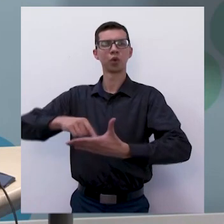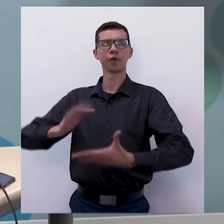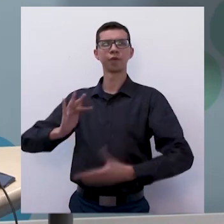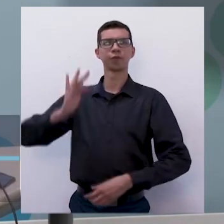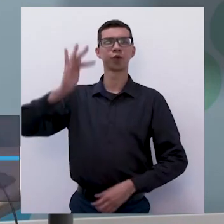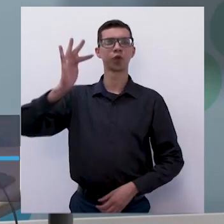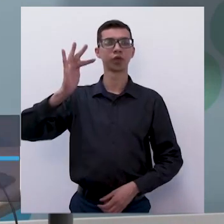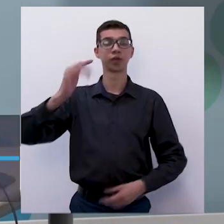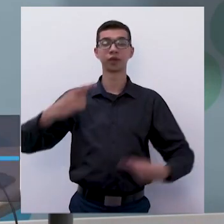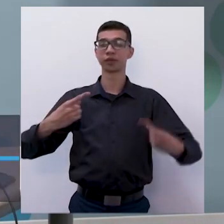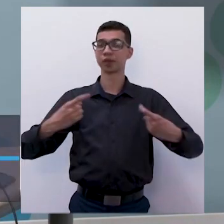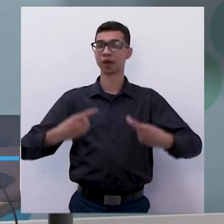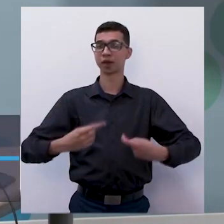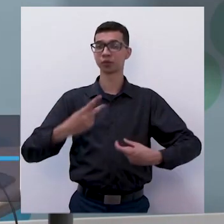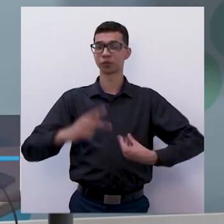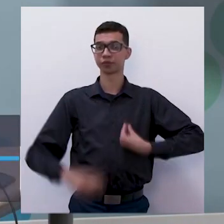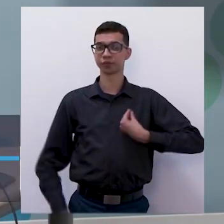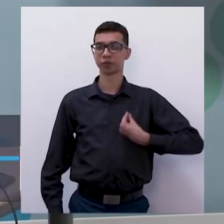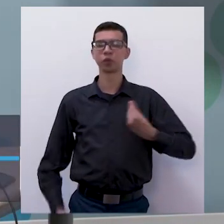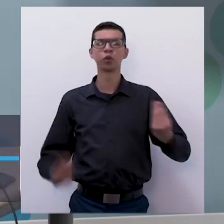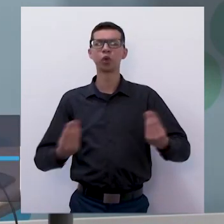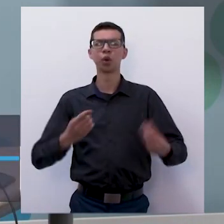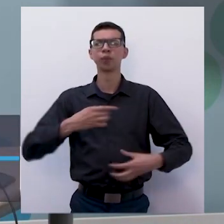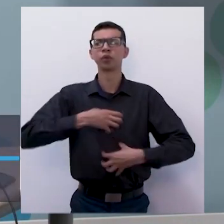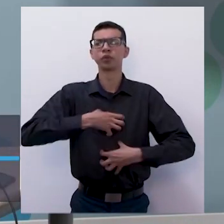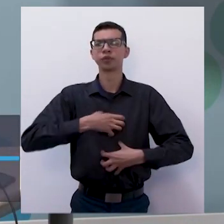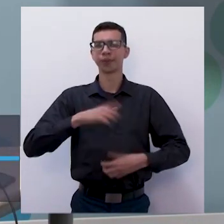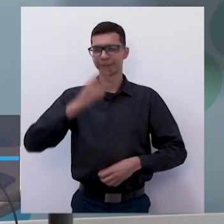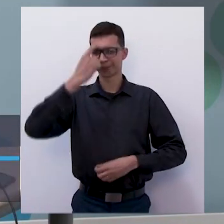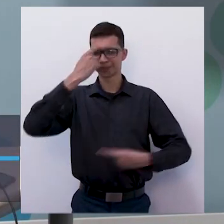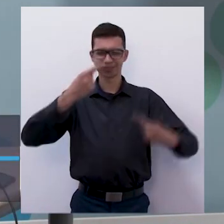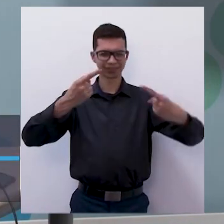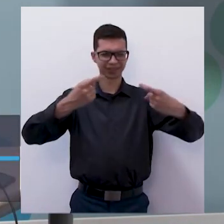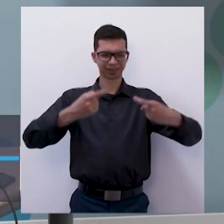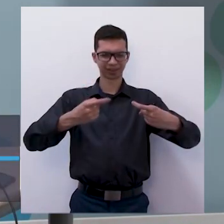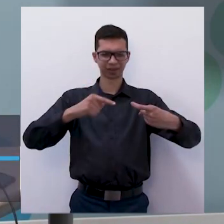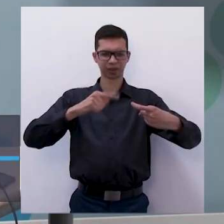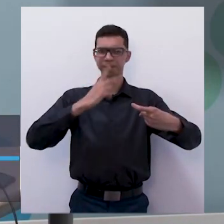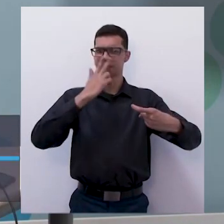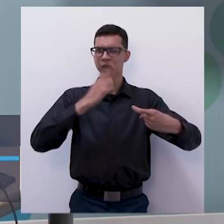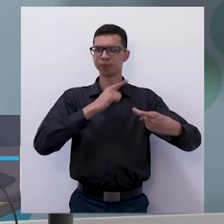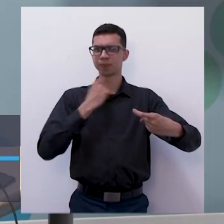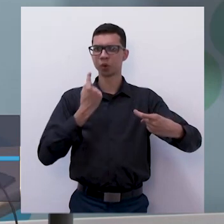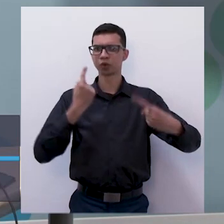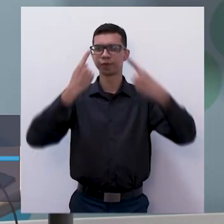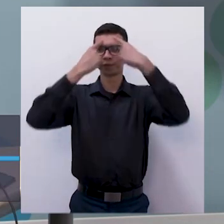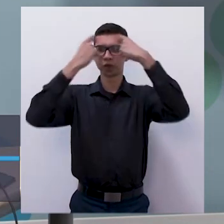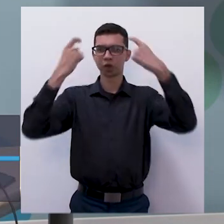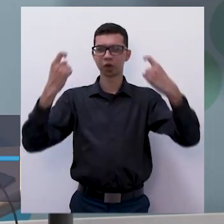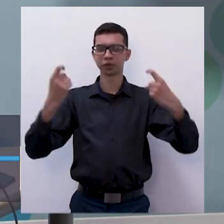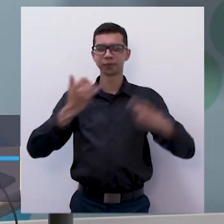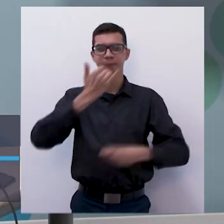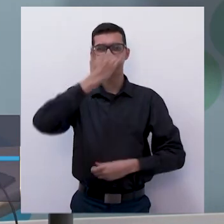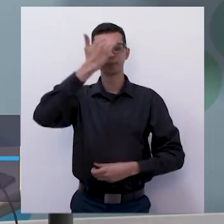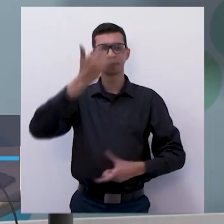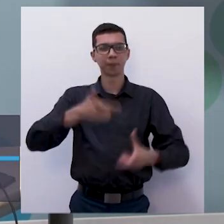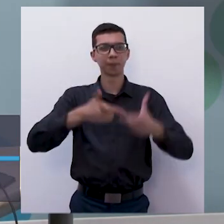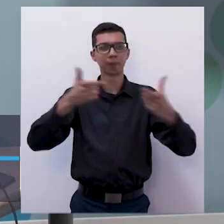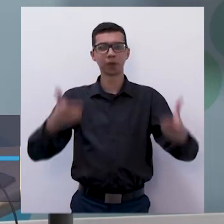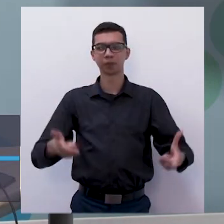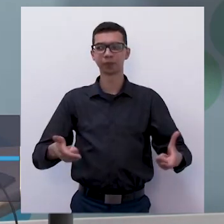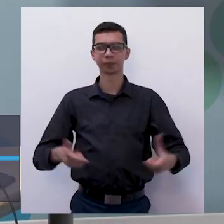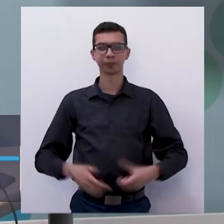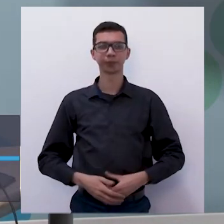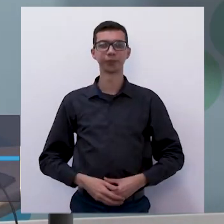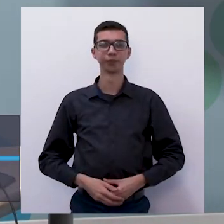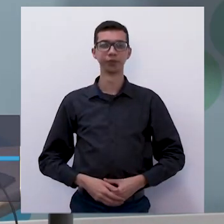numa possibilidade de morte, né? A violência, então pode ser um destino trágico para muitos, né? A gente com a nossa